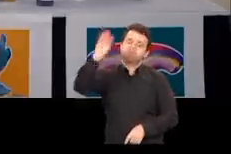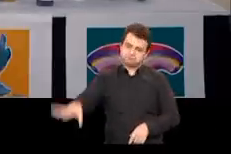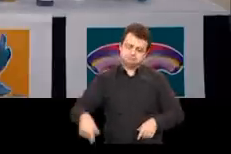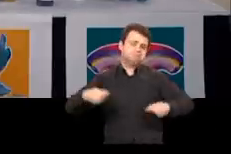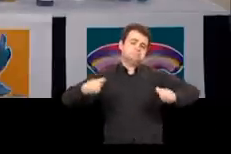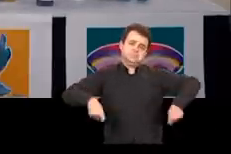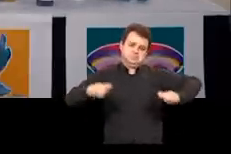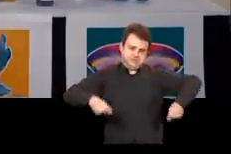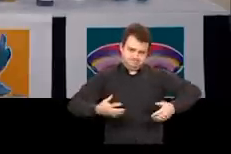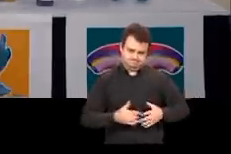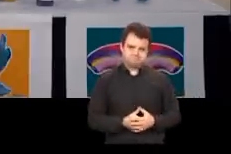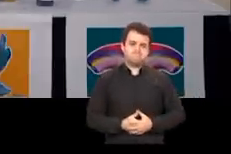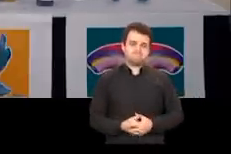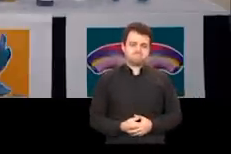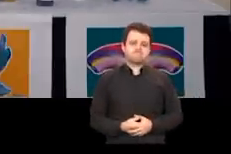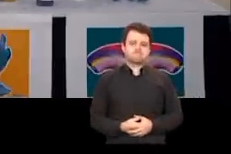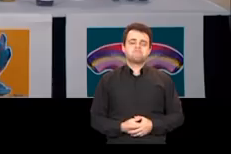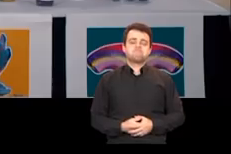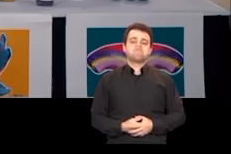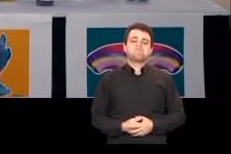descartado.